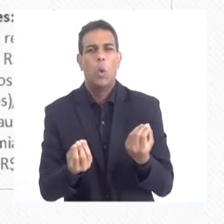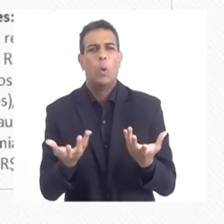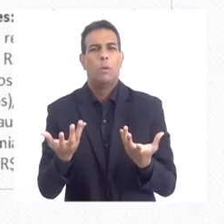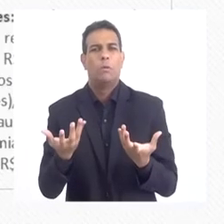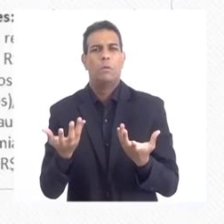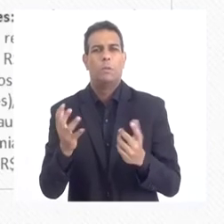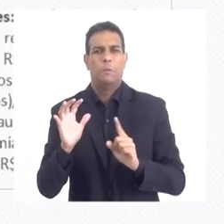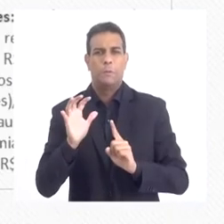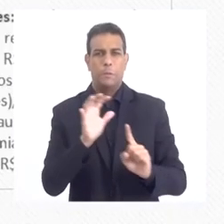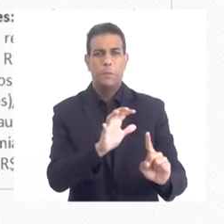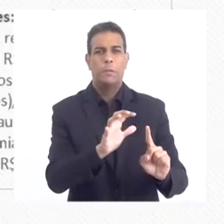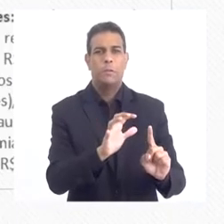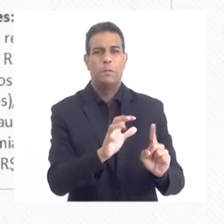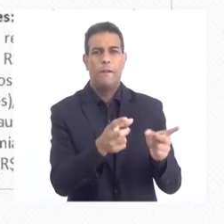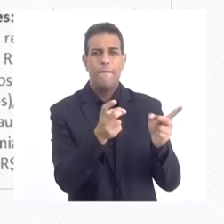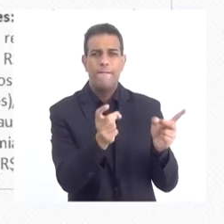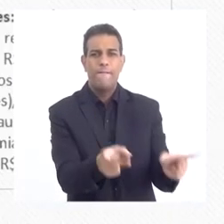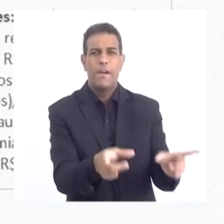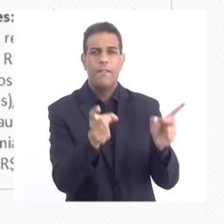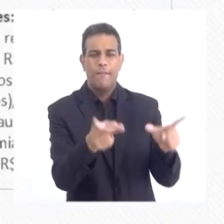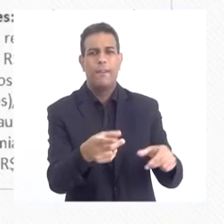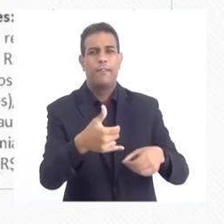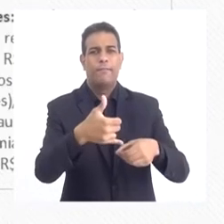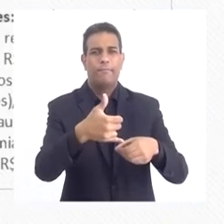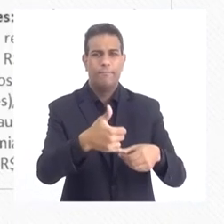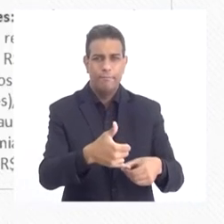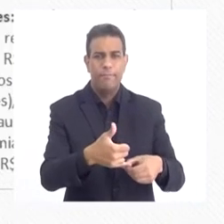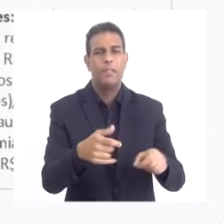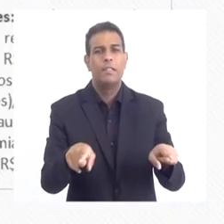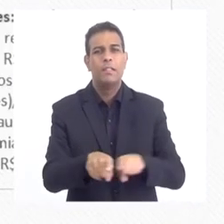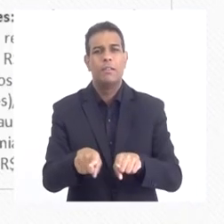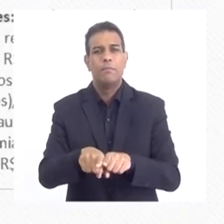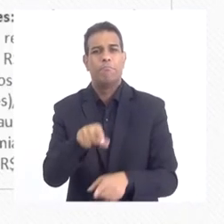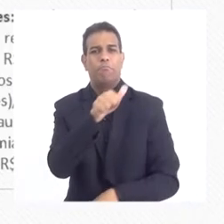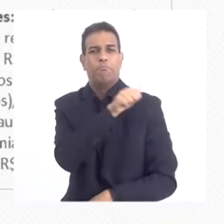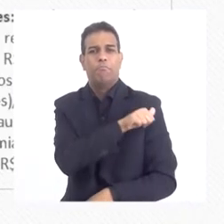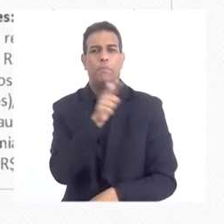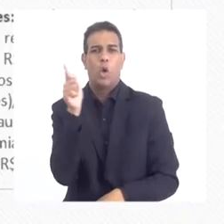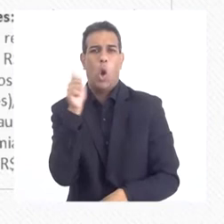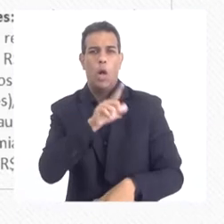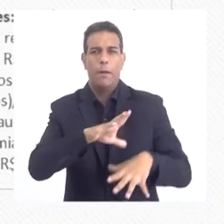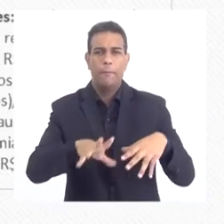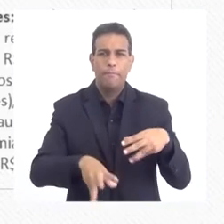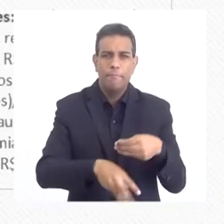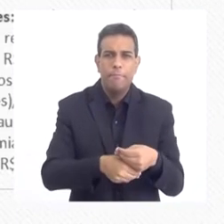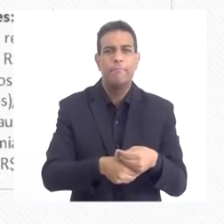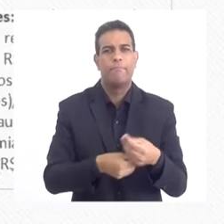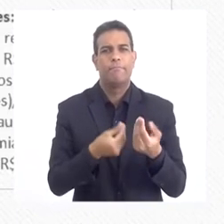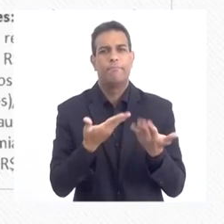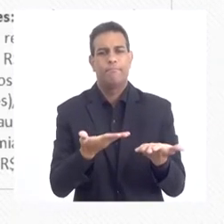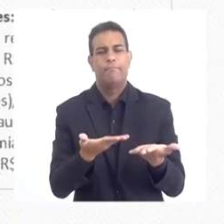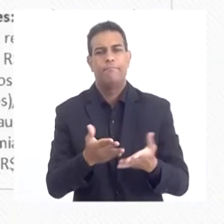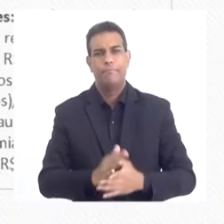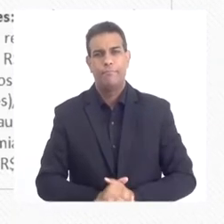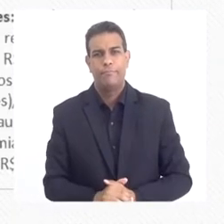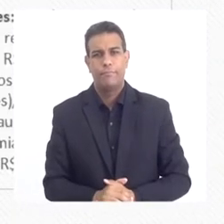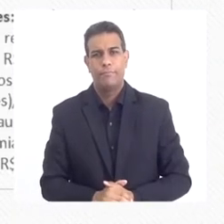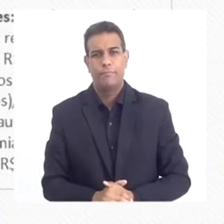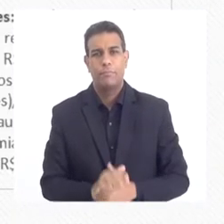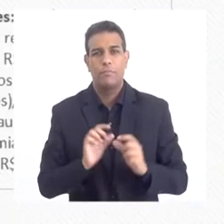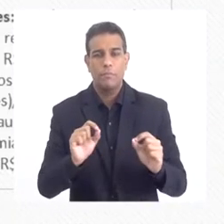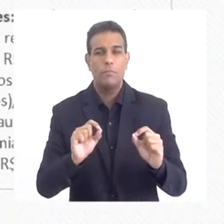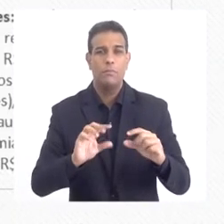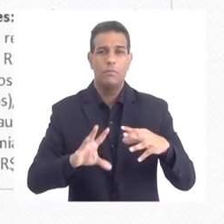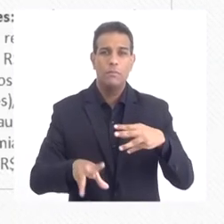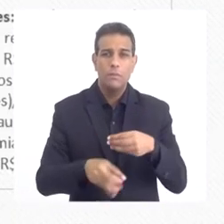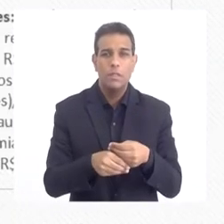nas bombas, e isso faz com que o Estado também arrecade mais. Então, não tem um componente, mas não um